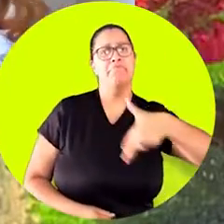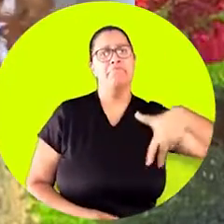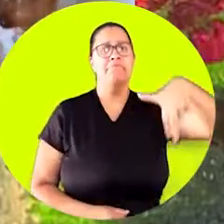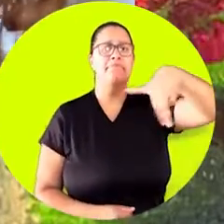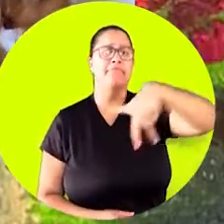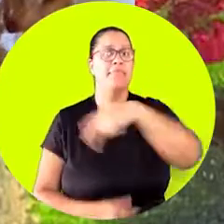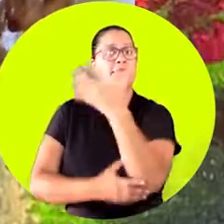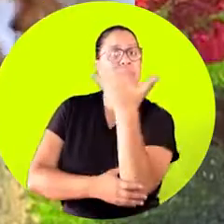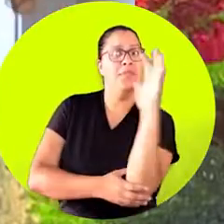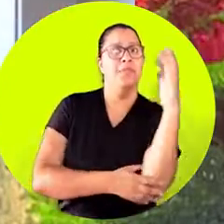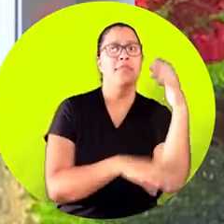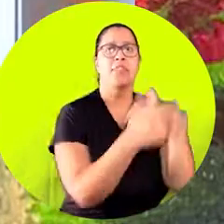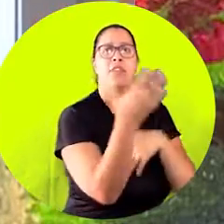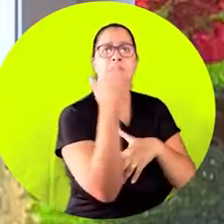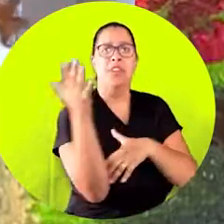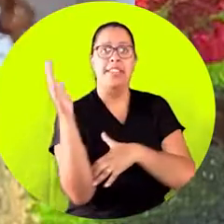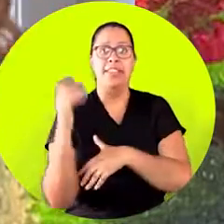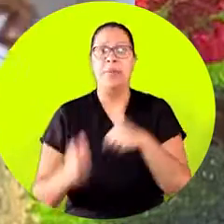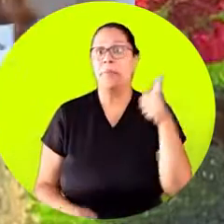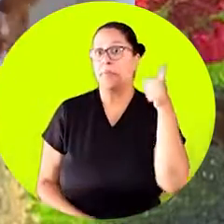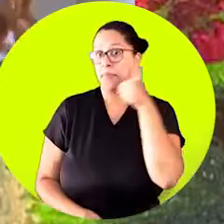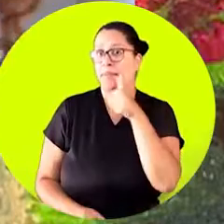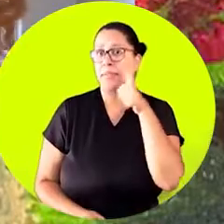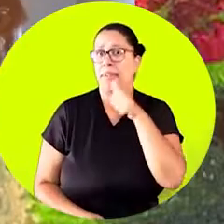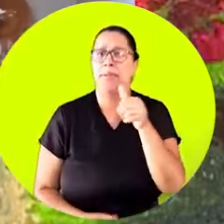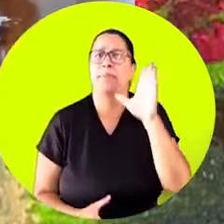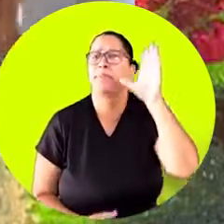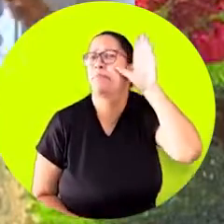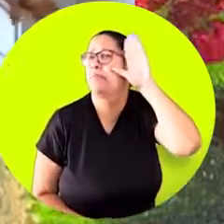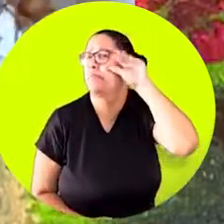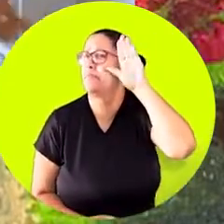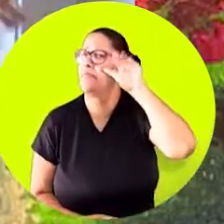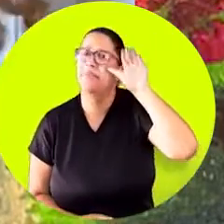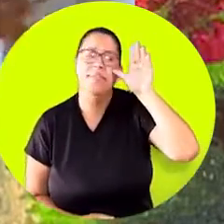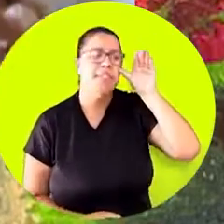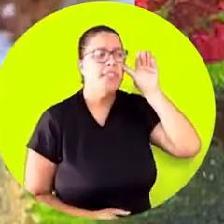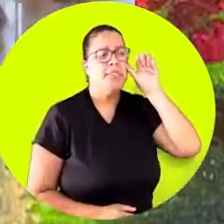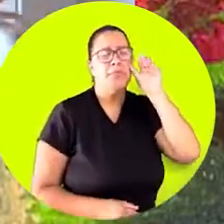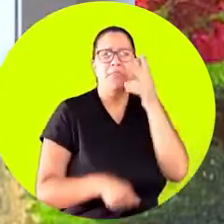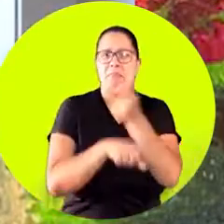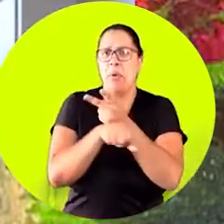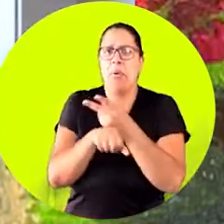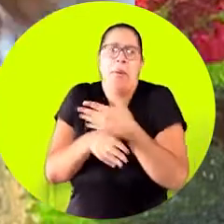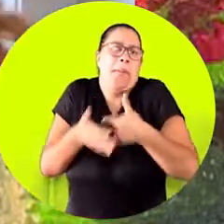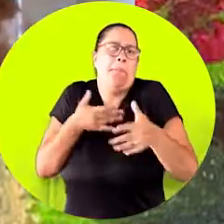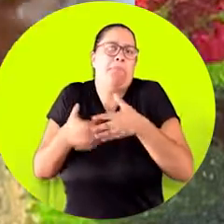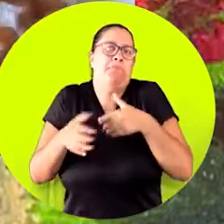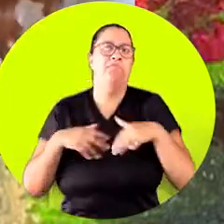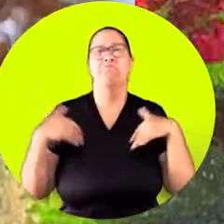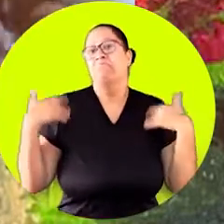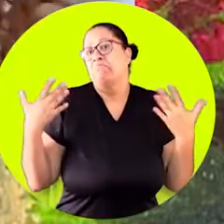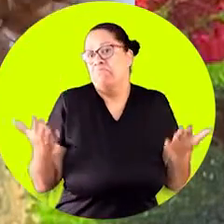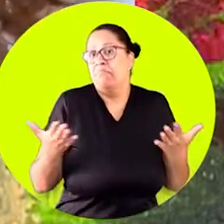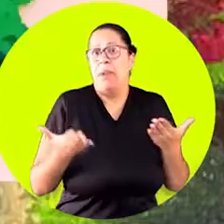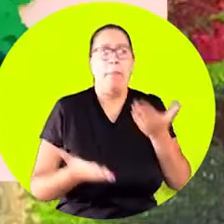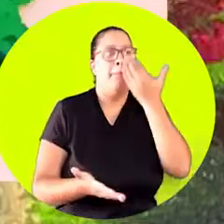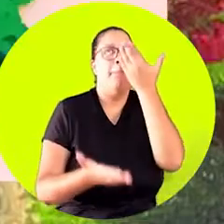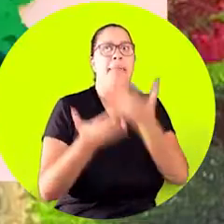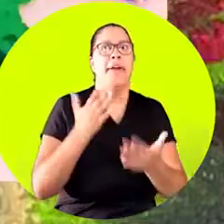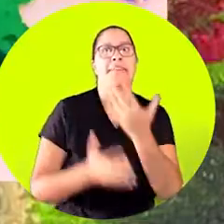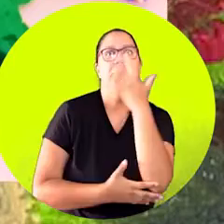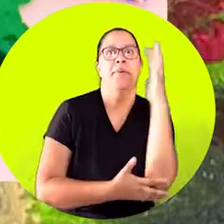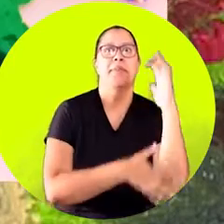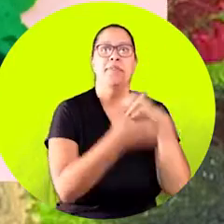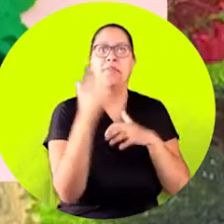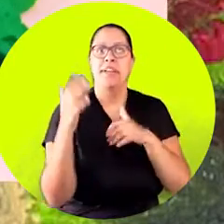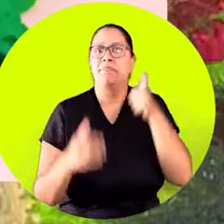estava perdida na floresta. A menina, que sempre foi muito enxerida, saiu para procurar não se sabe o que e se perdeu. Então,